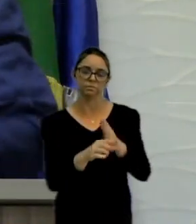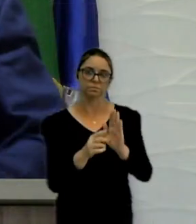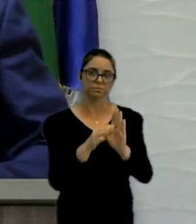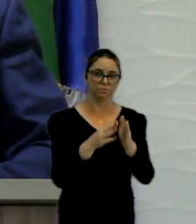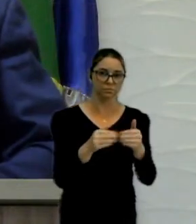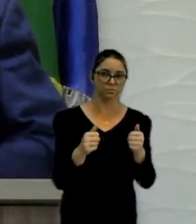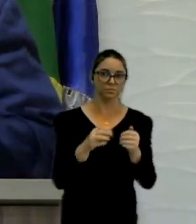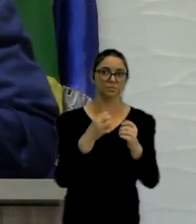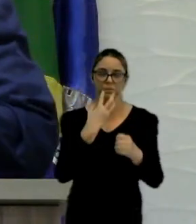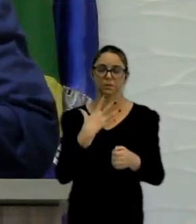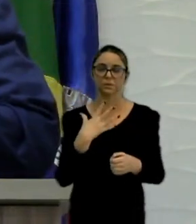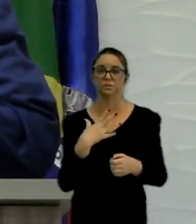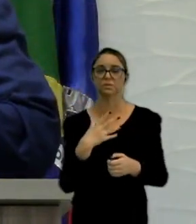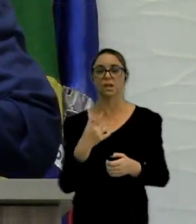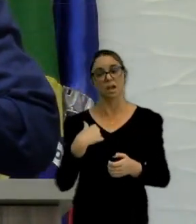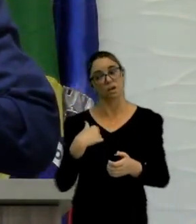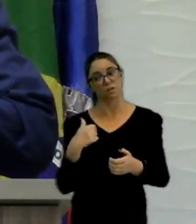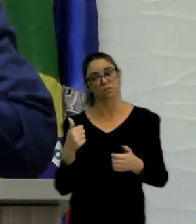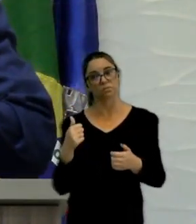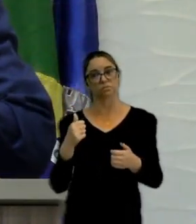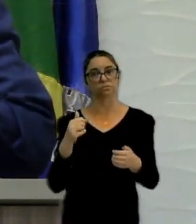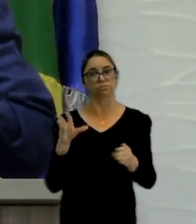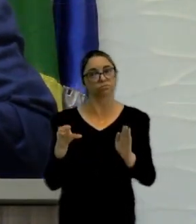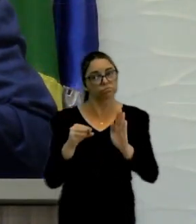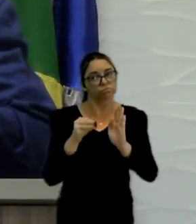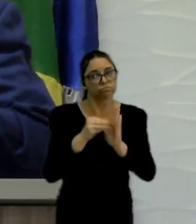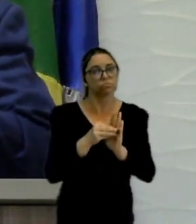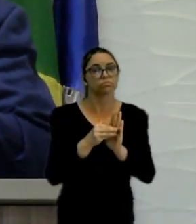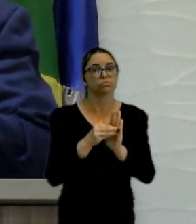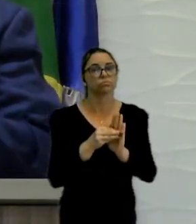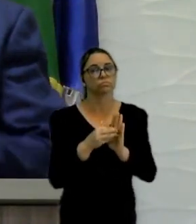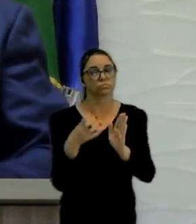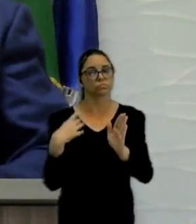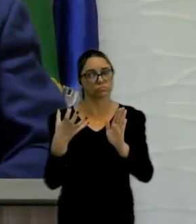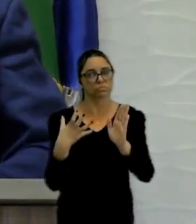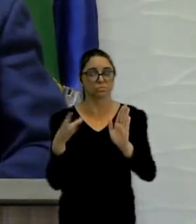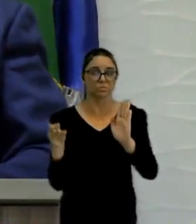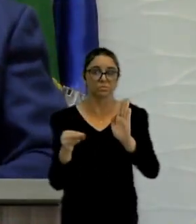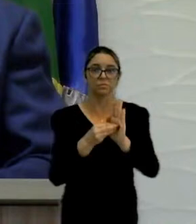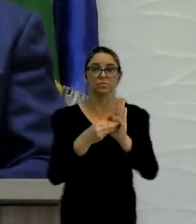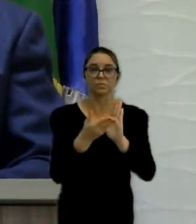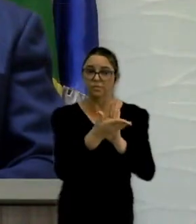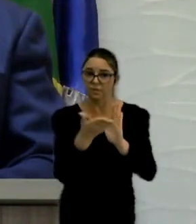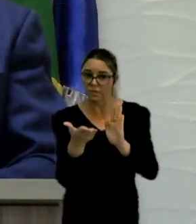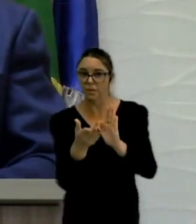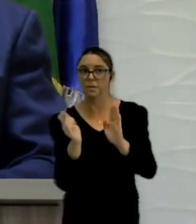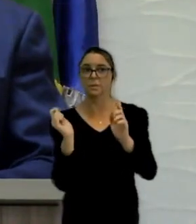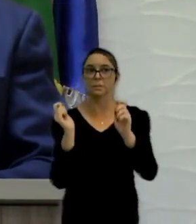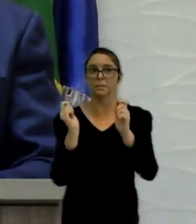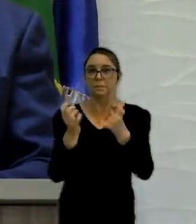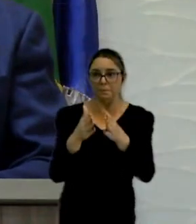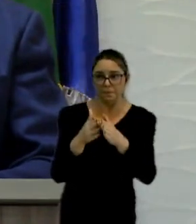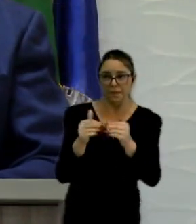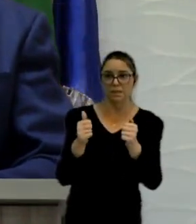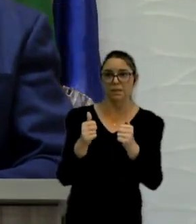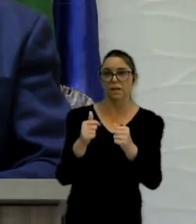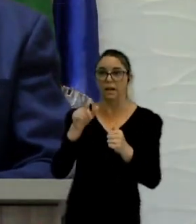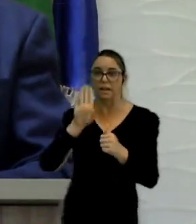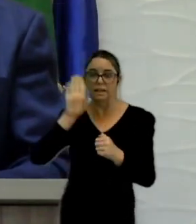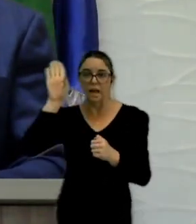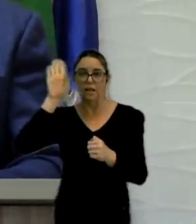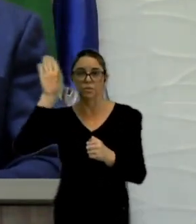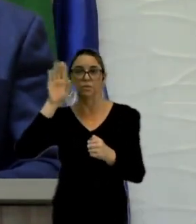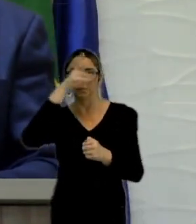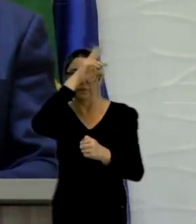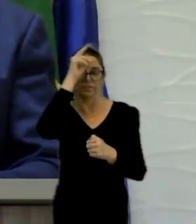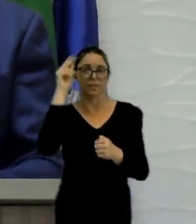eu queria colocar nesse requerimento uma emenda que você pedisse a seu candidato a prefeito que